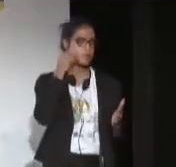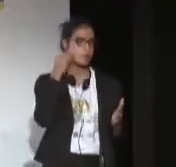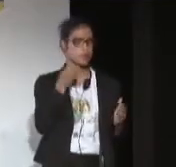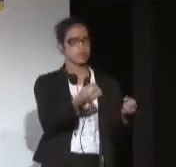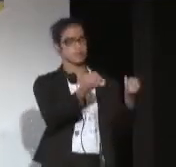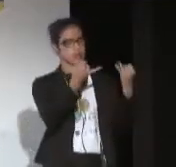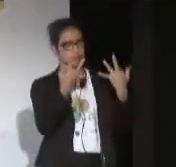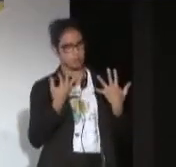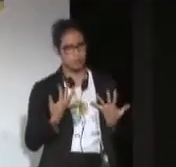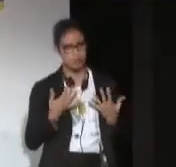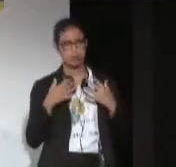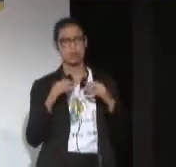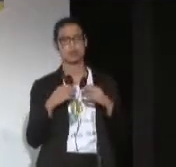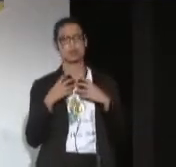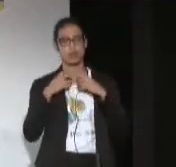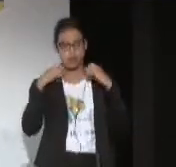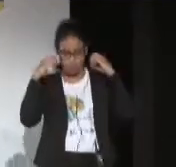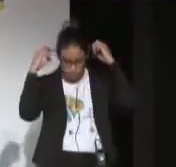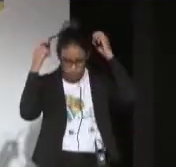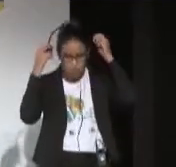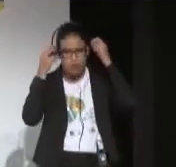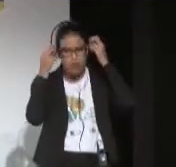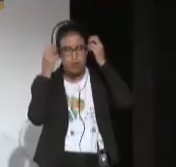nos trazer nesta conexão?